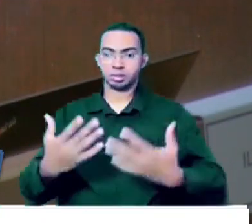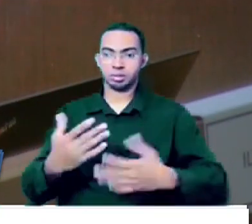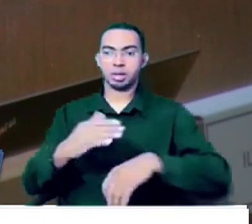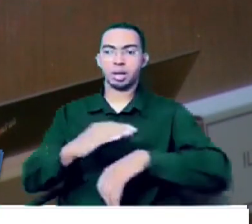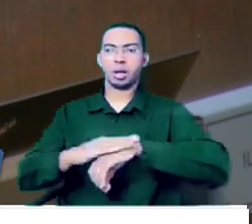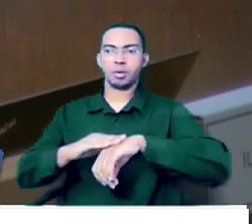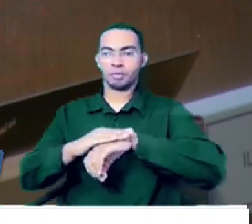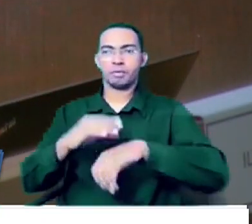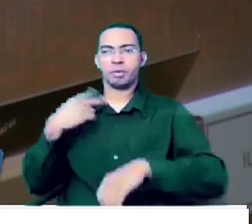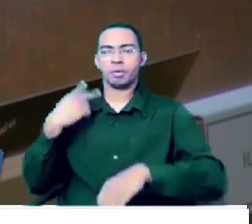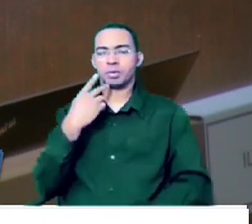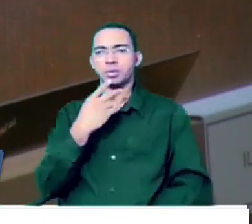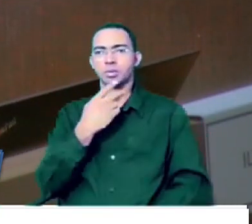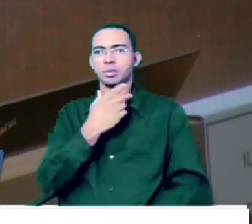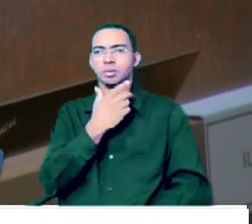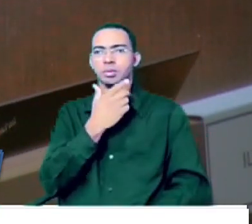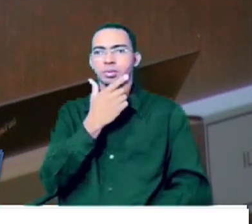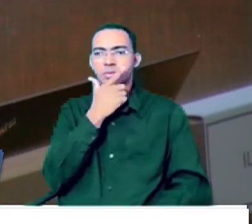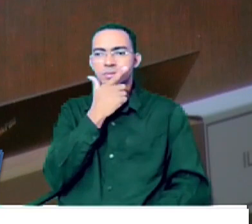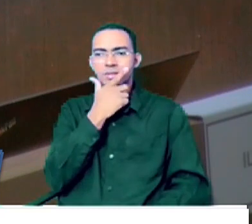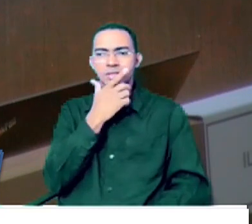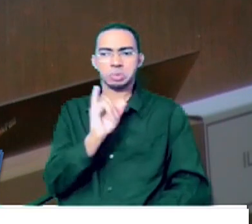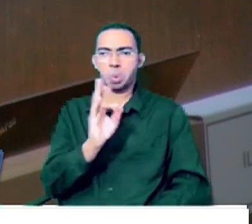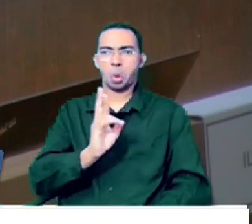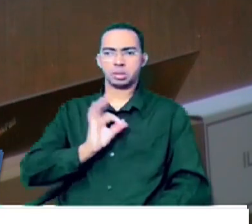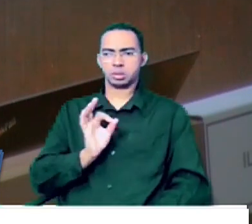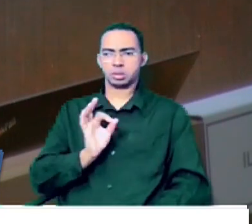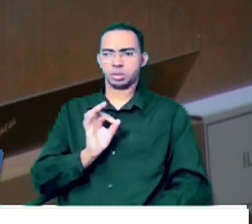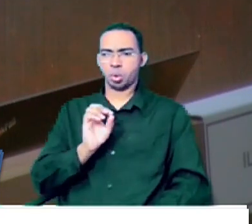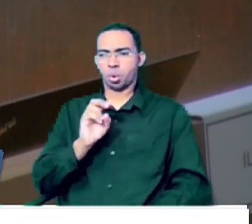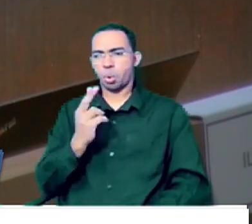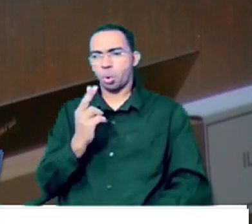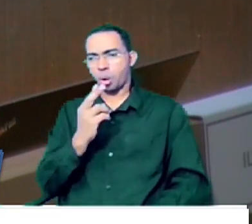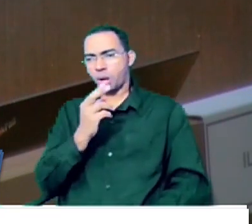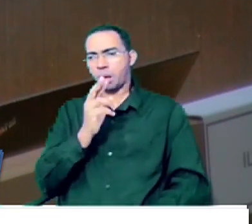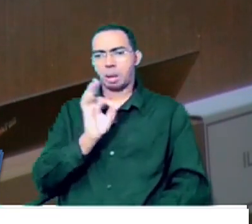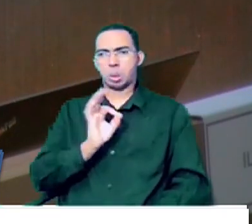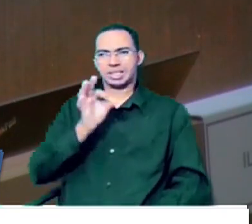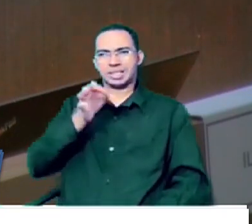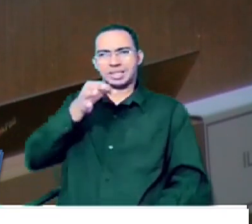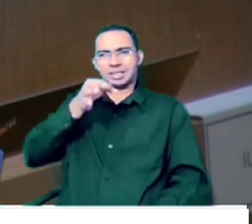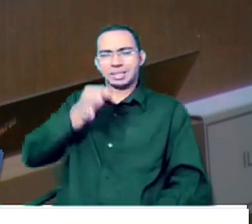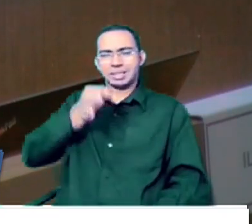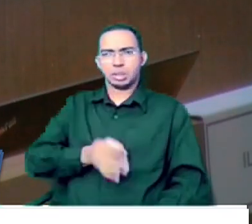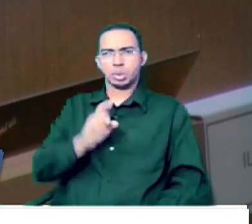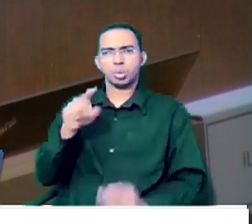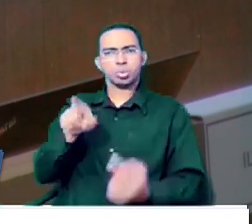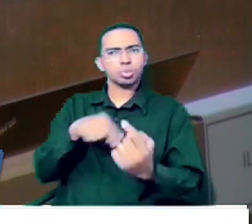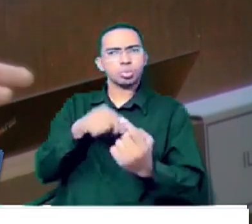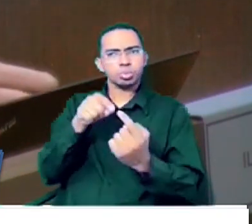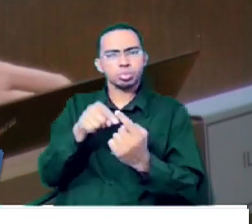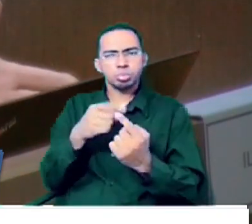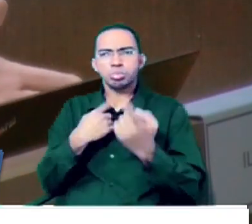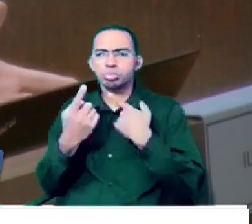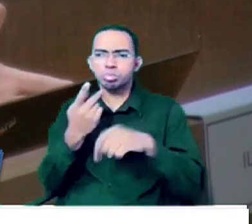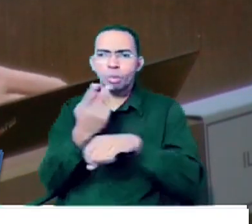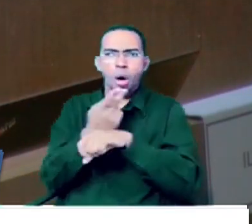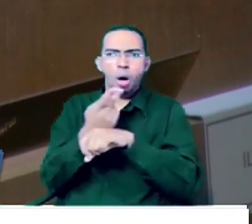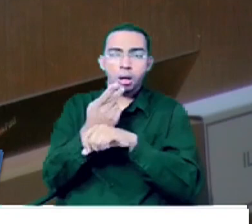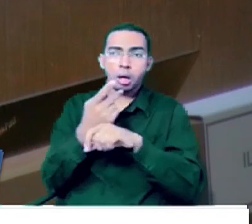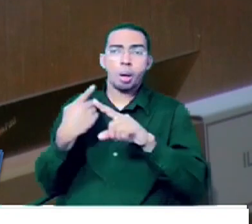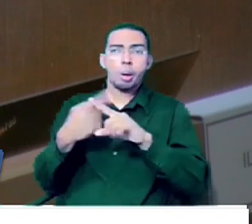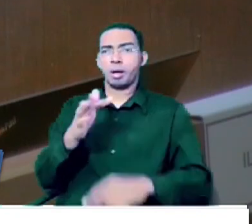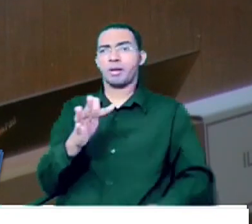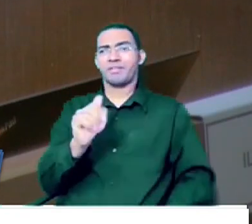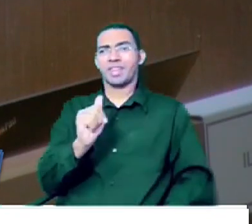que caso não chegar essa resposta, ou a resposta não for condizente com as nossas buscas, porque a FIAC tem que dar